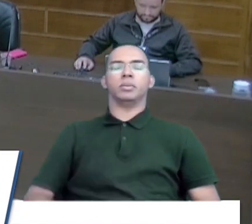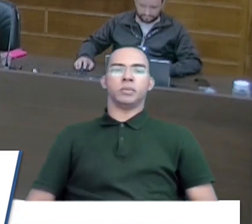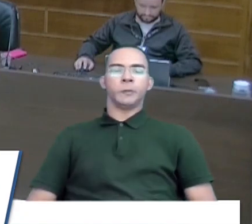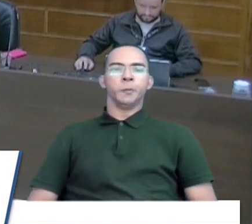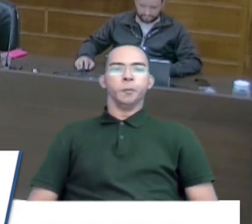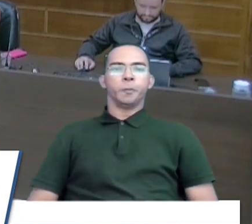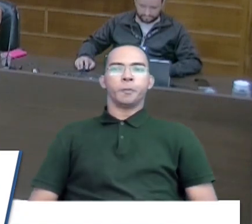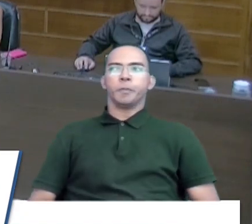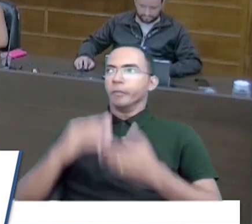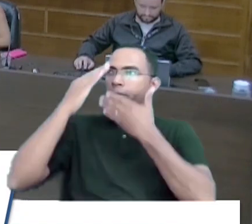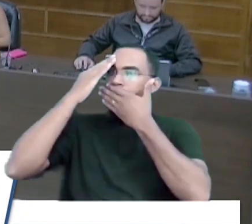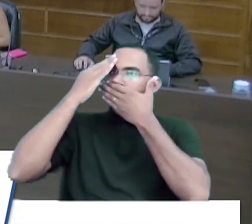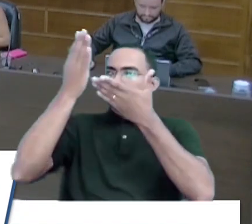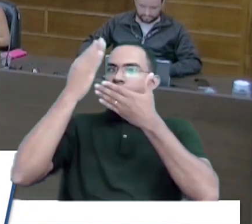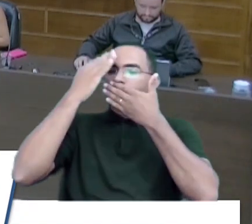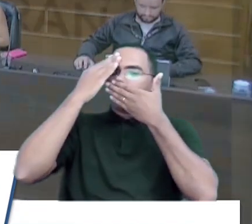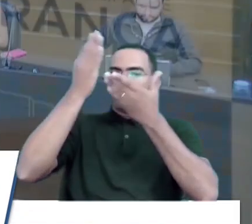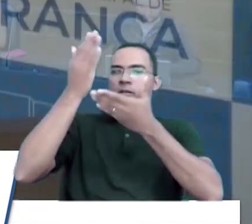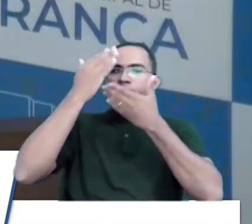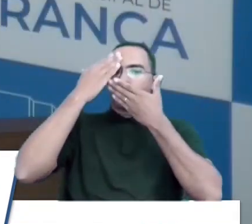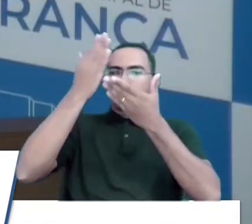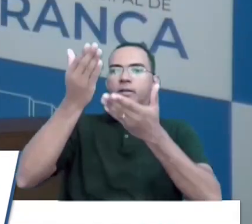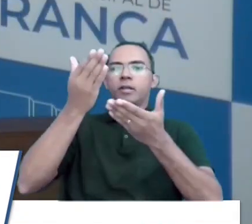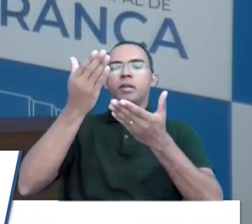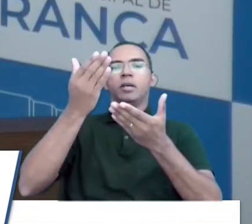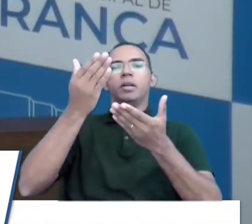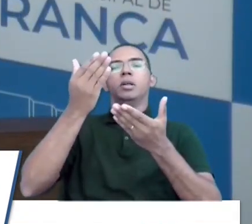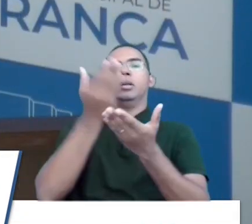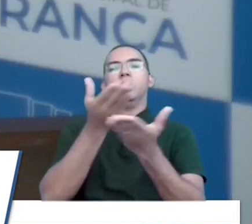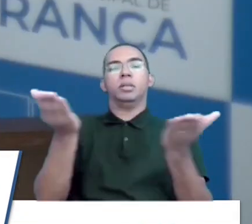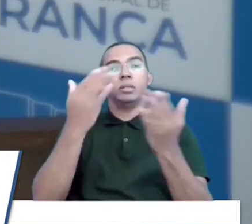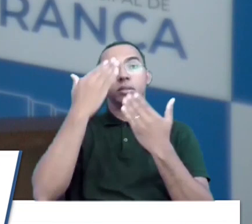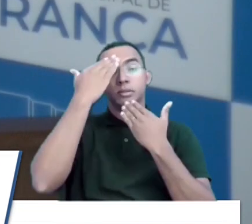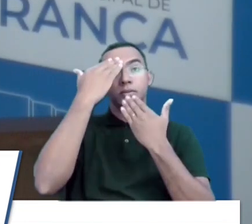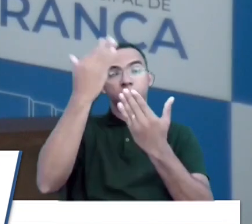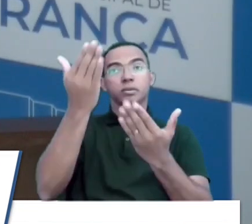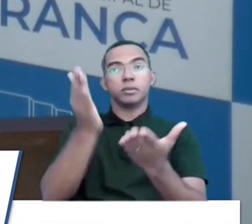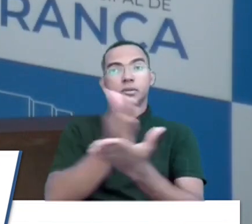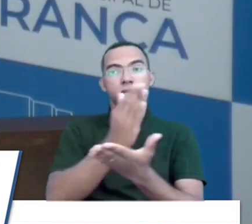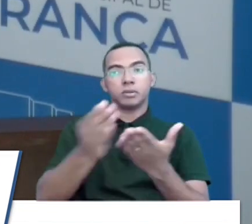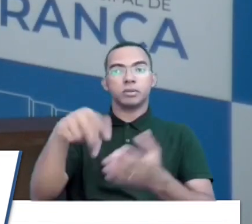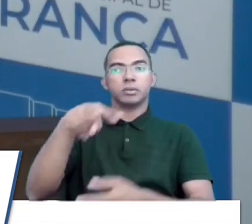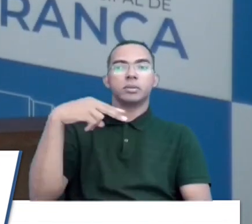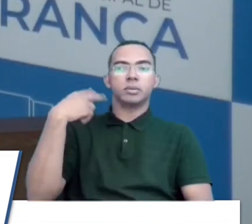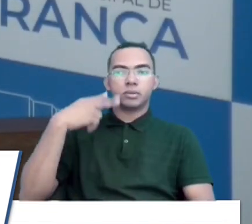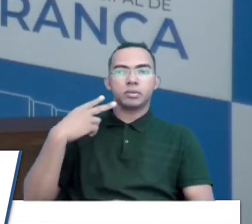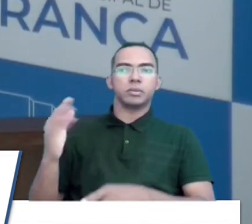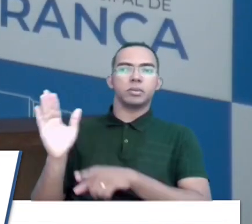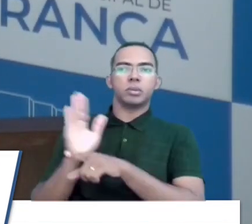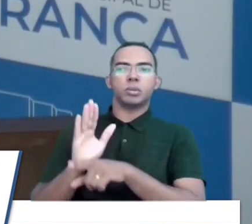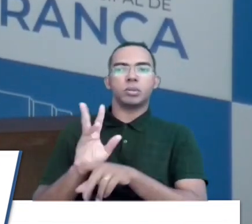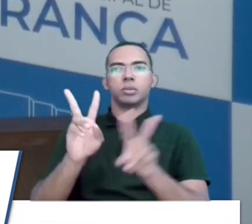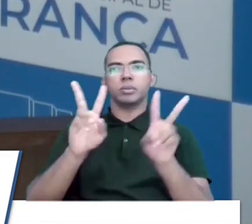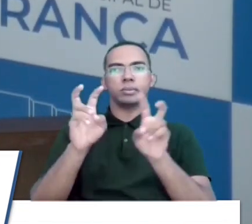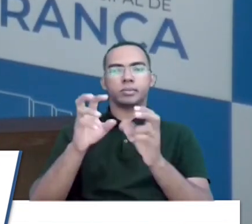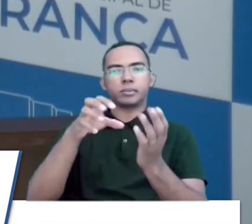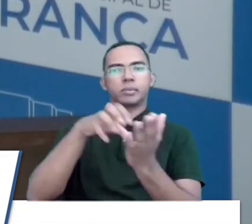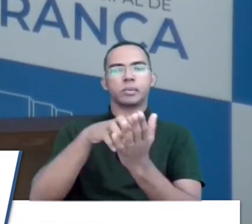muito obrigado a todos. Gostaria de agradecer a alguns vereadores que têm nos ajudado em relação ao Centro Pop.